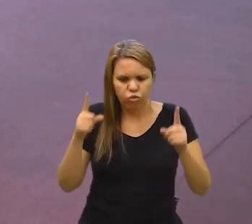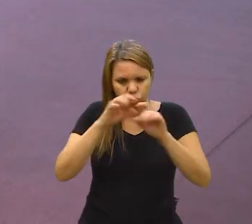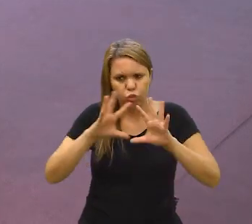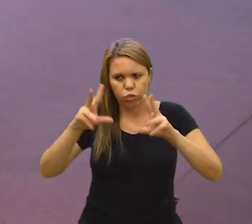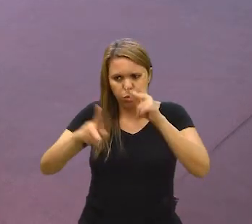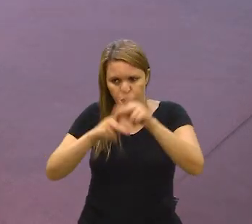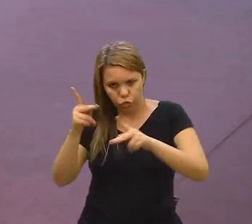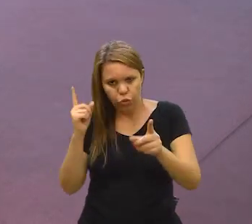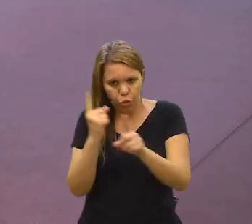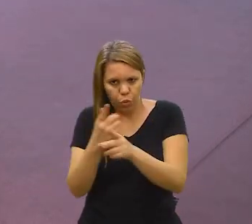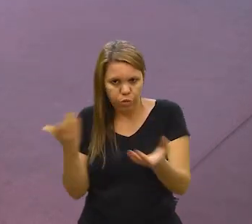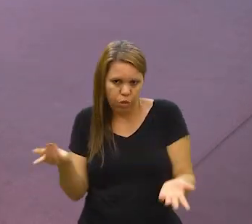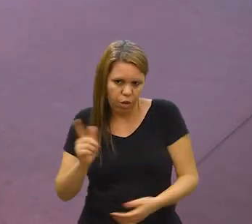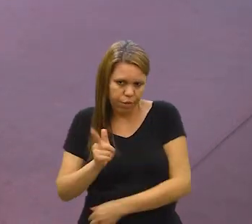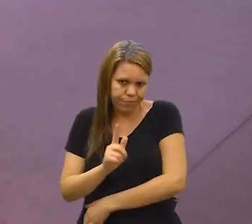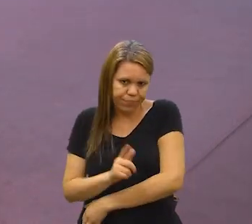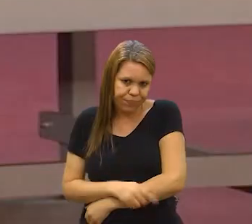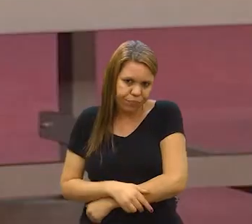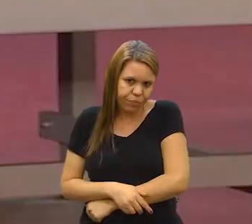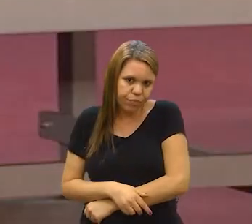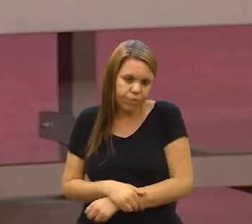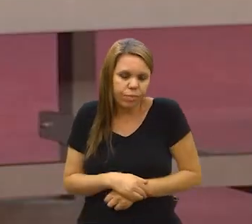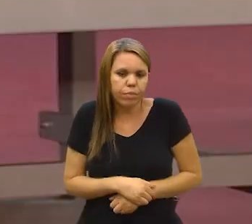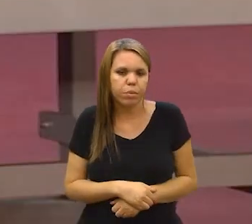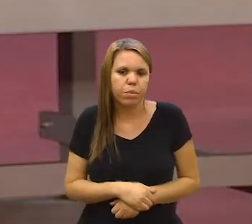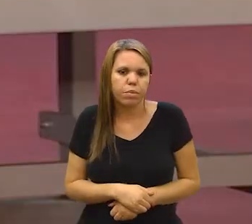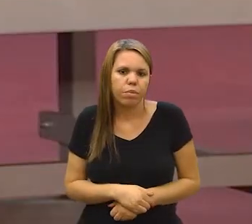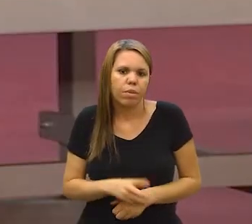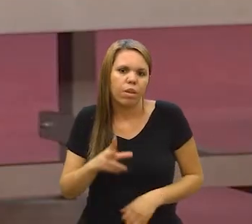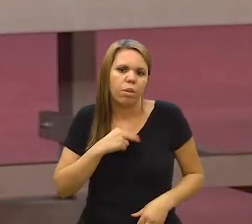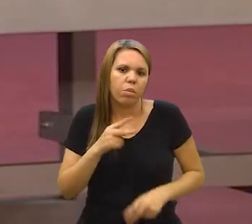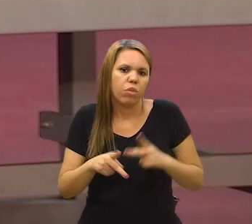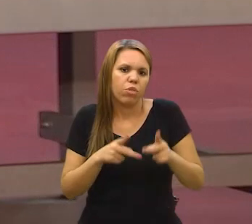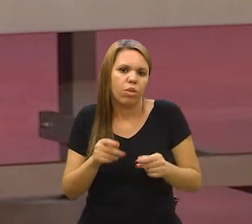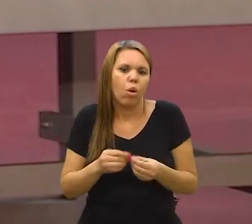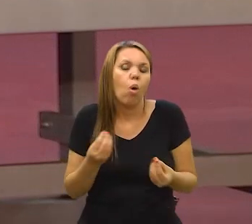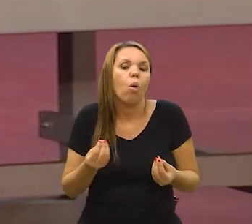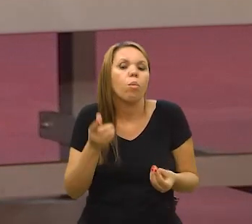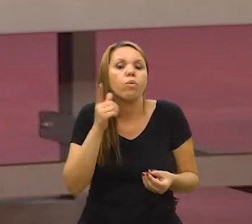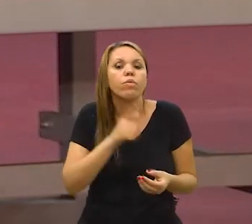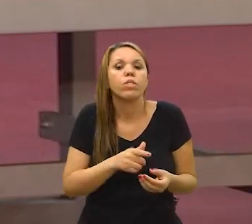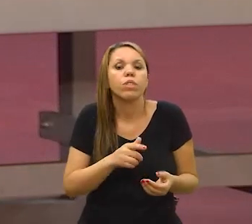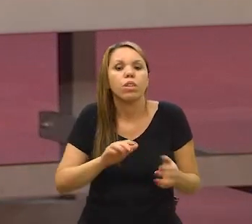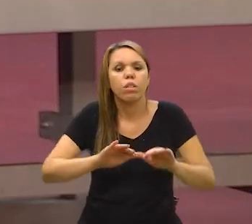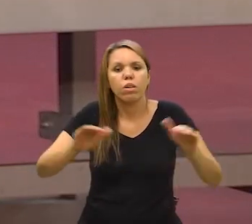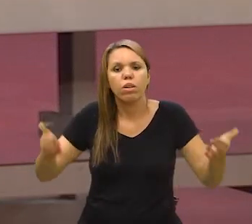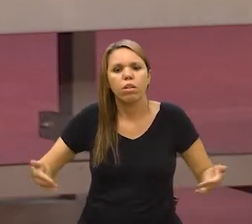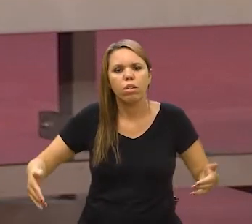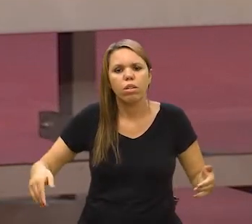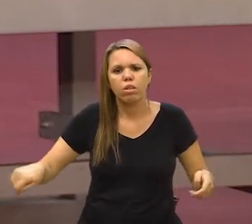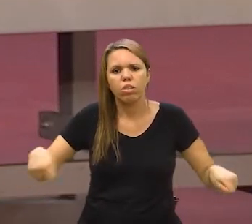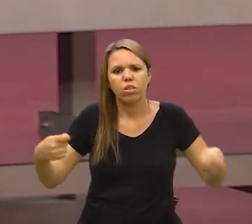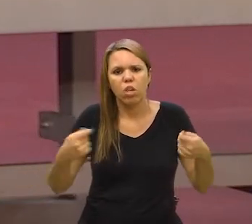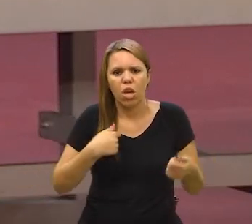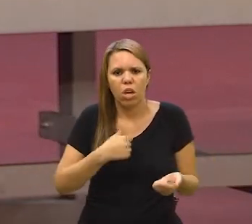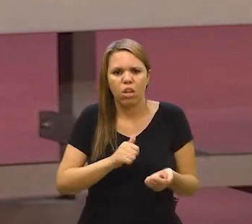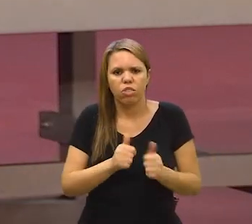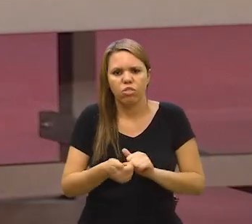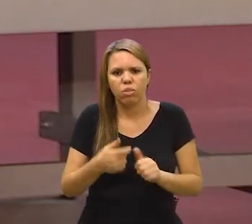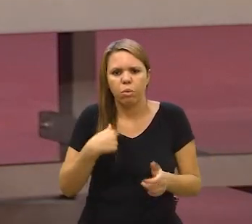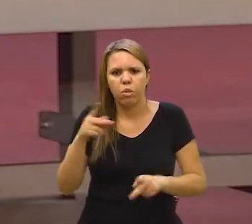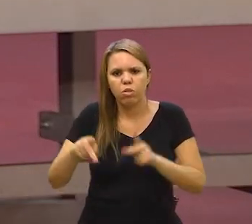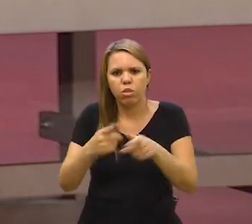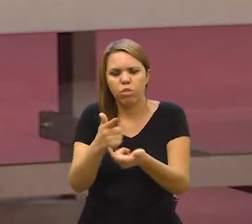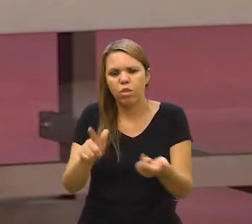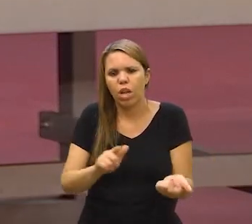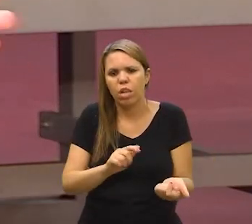mundo encontra, lógico, né? Lógico, como né, a gente fala assim, nossa, o pessoal fala assim, nossa, mas como você joga bem tênis de mesa? Eu falo assim, eu tenho uma deficiência, eu jogo, mas alguém que não tem